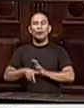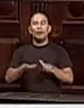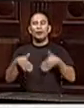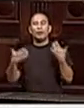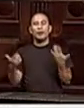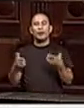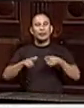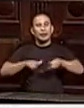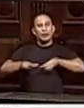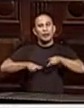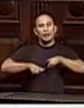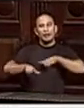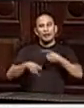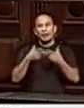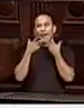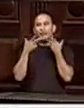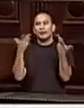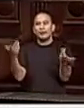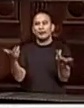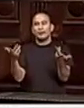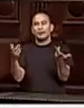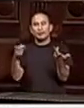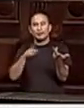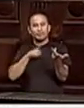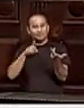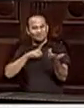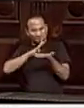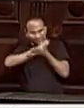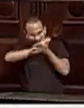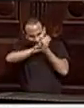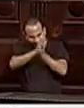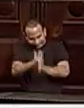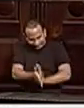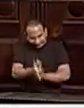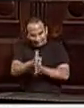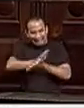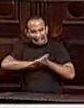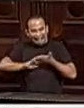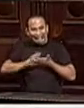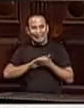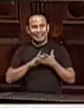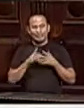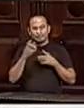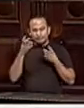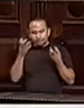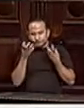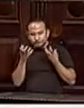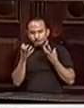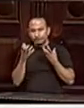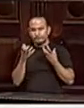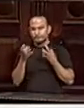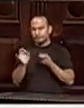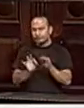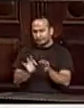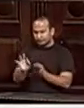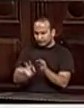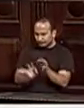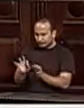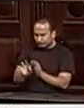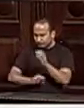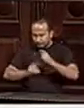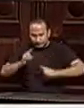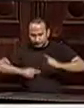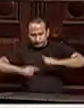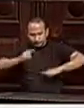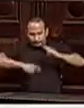a gente dizia: há uma destruição intencional, premeditada das